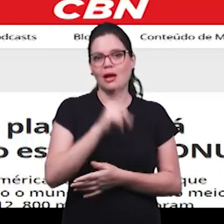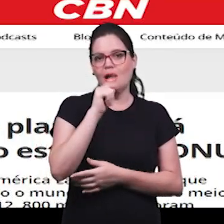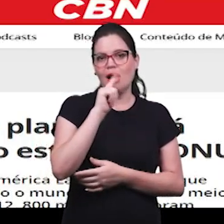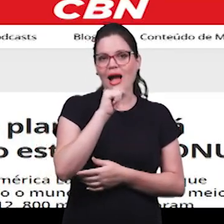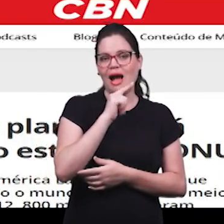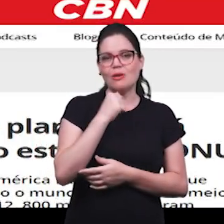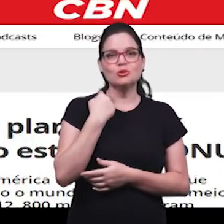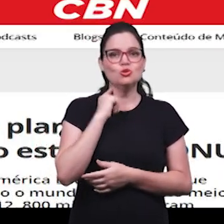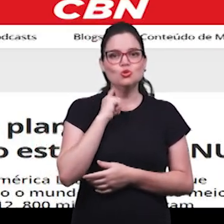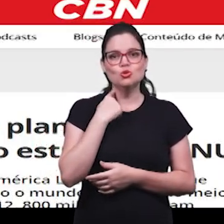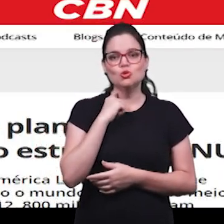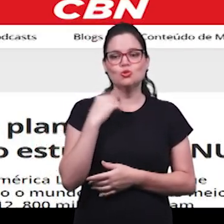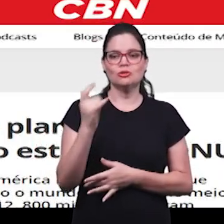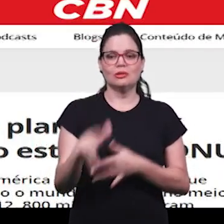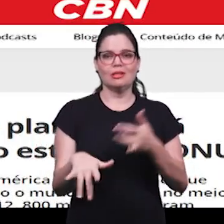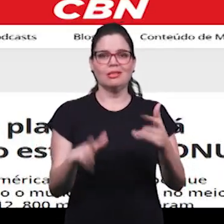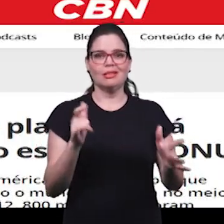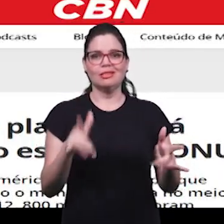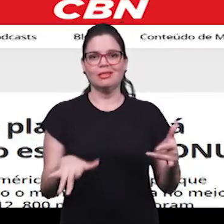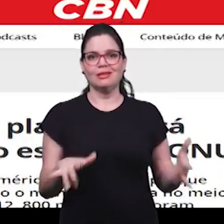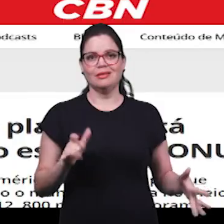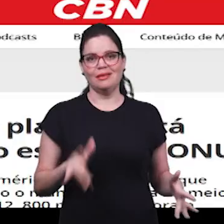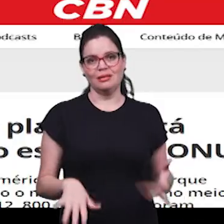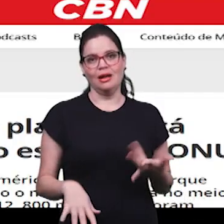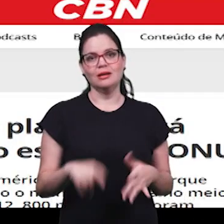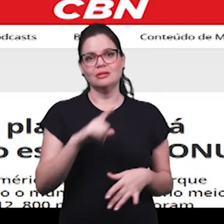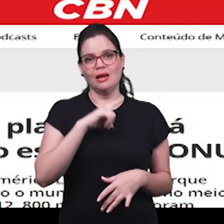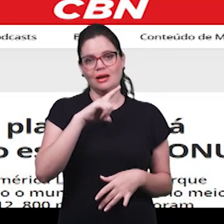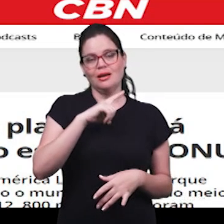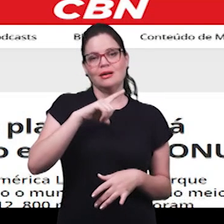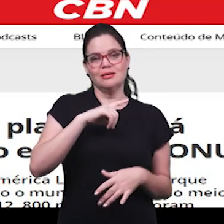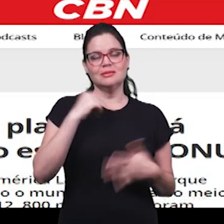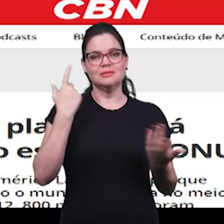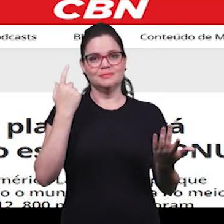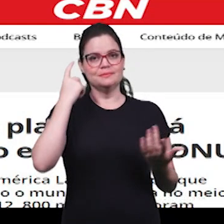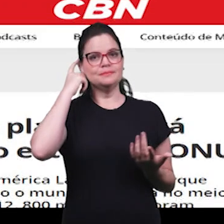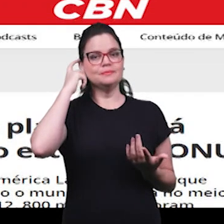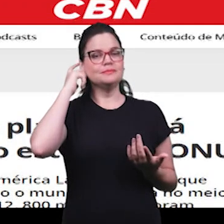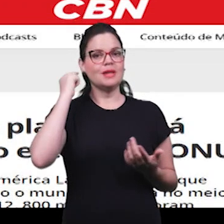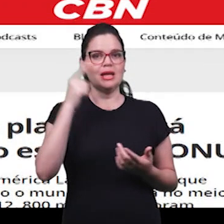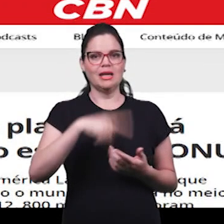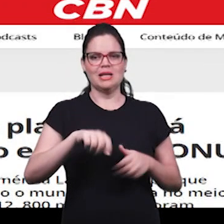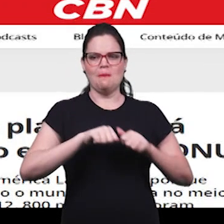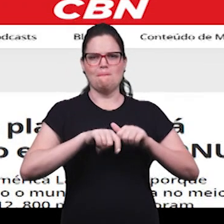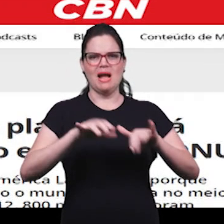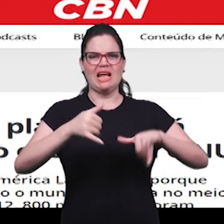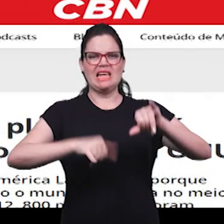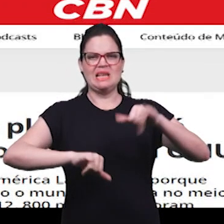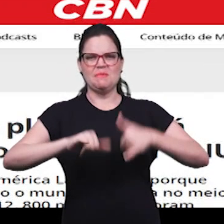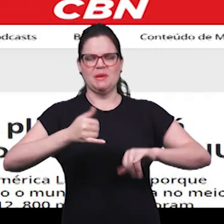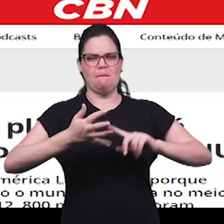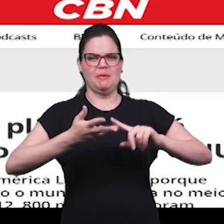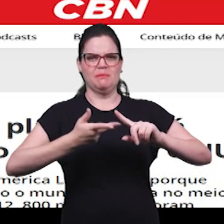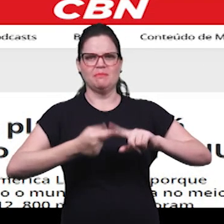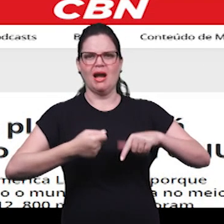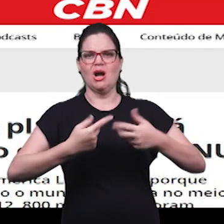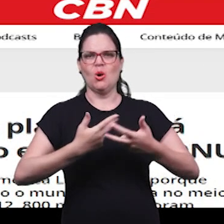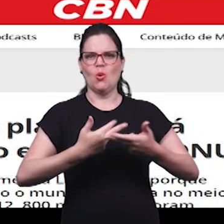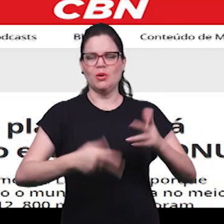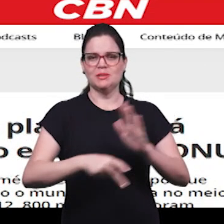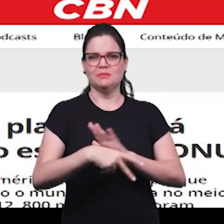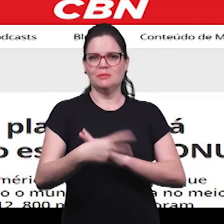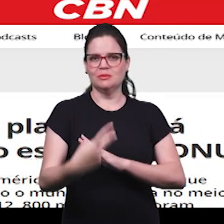contaminadas. E a intensificação da contaminação das águas, inclusive, é causado pelo